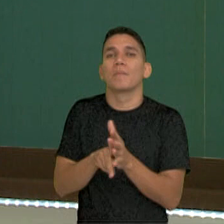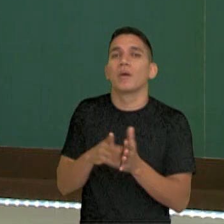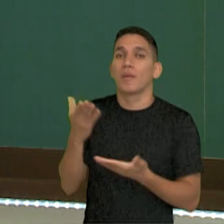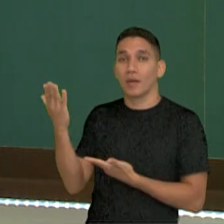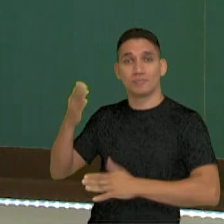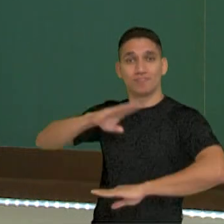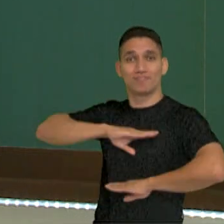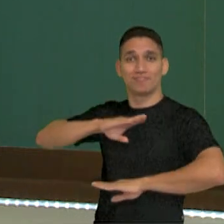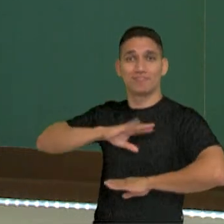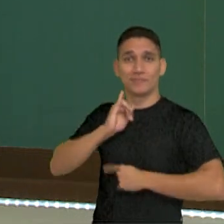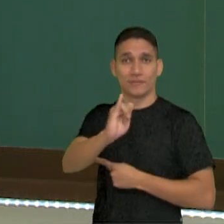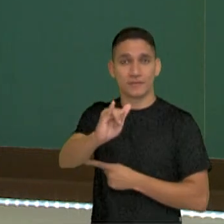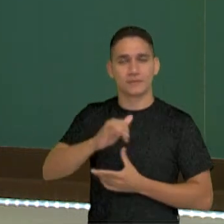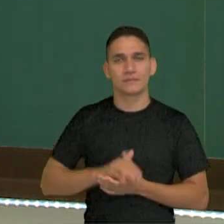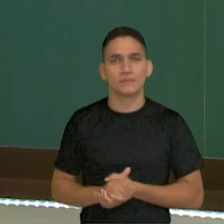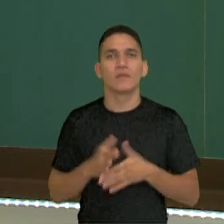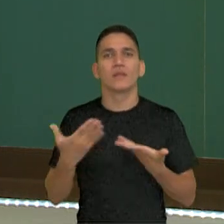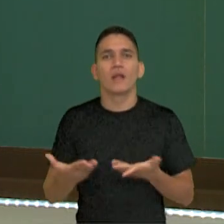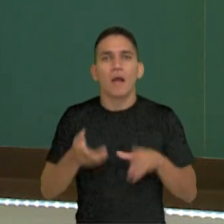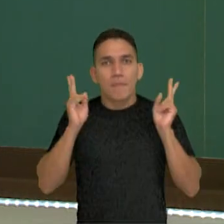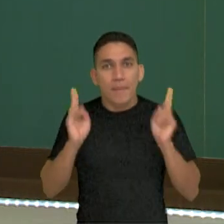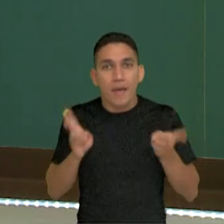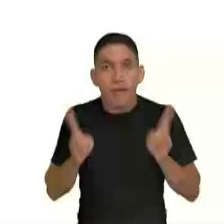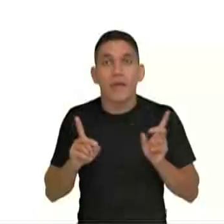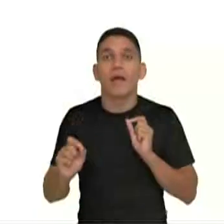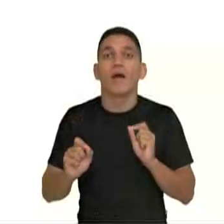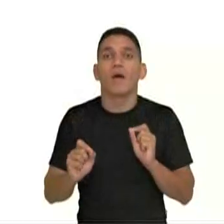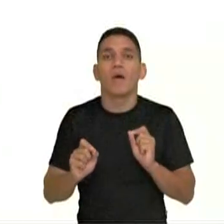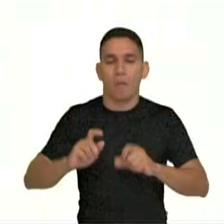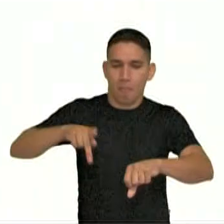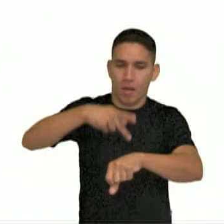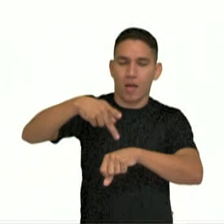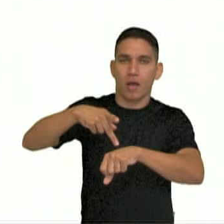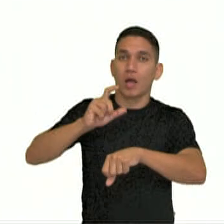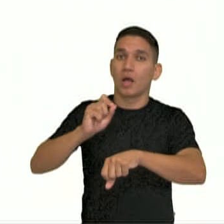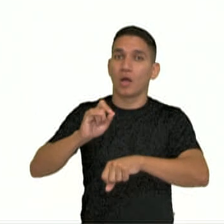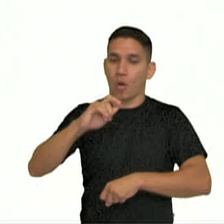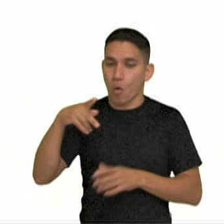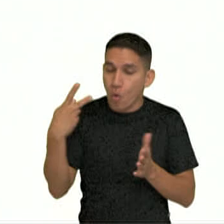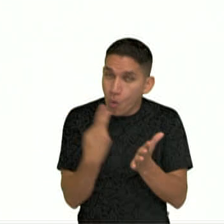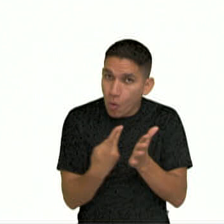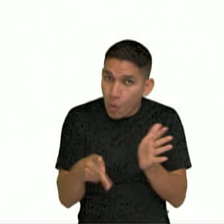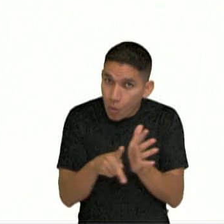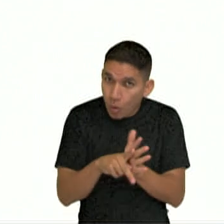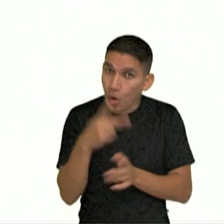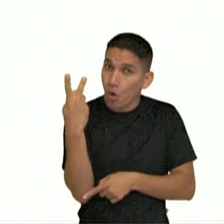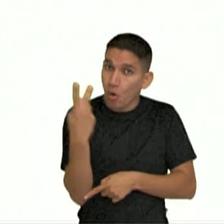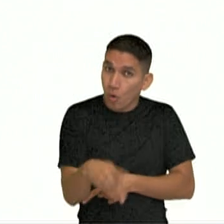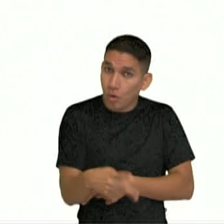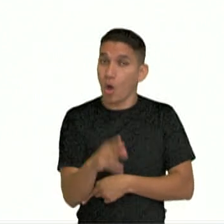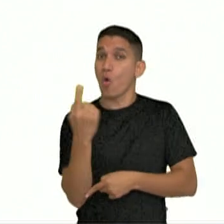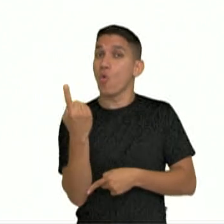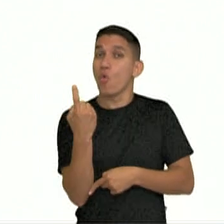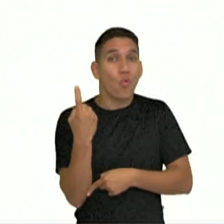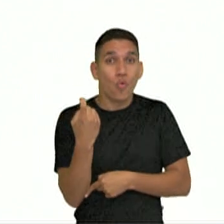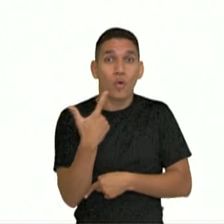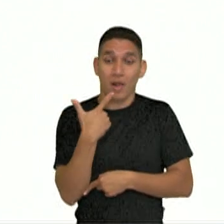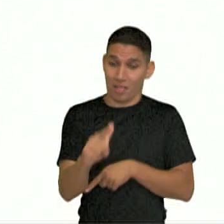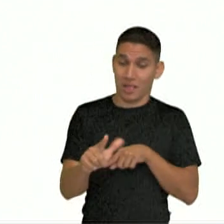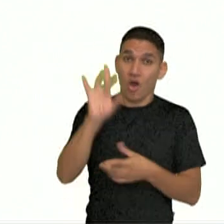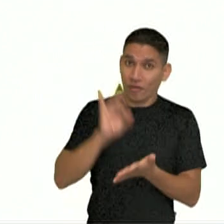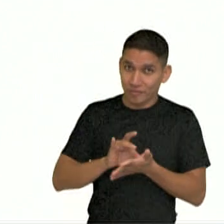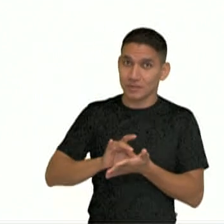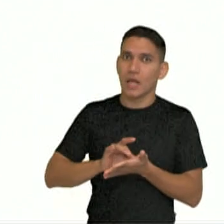caso lido ali. Então, em um mesmo país, com um único idioma oficial, a língua pode